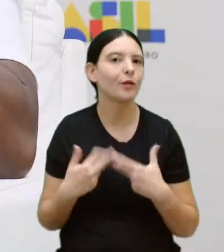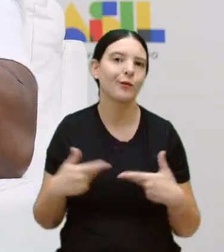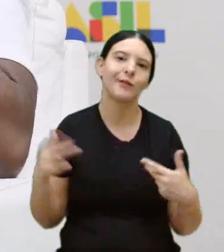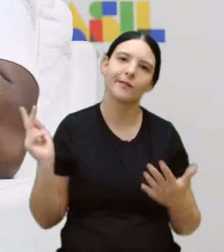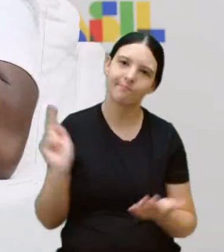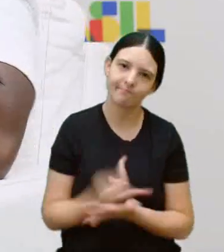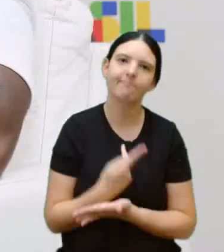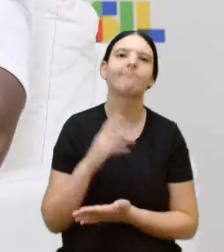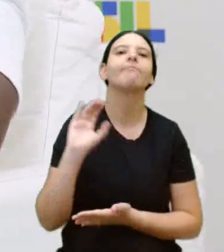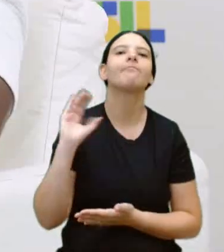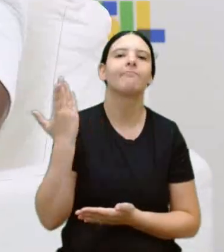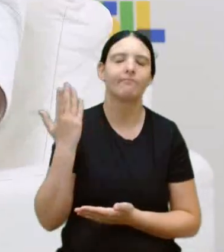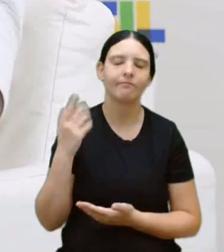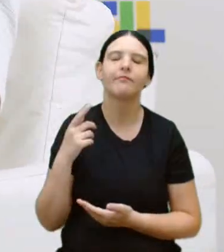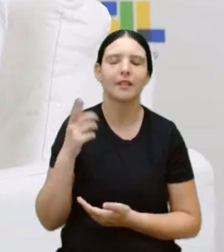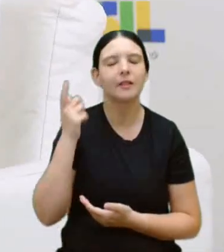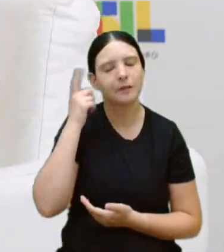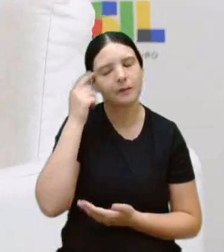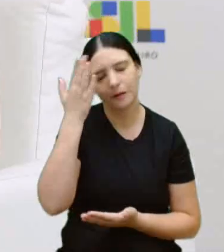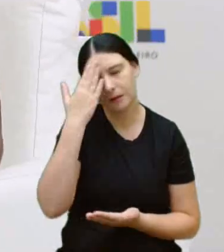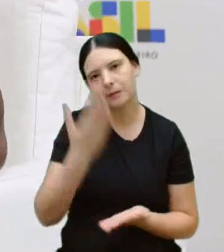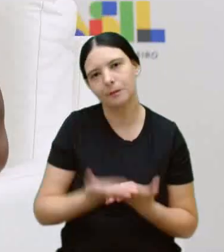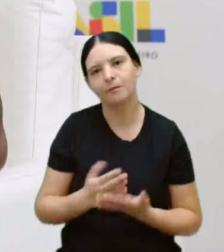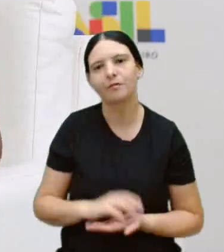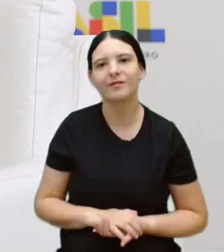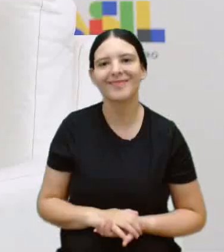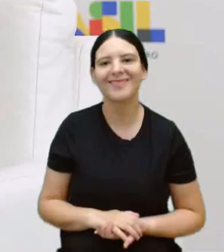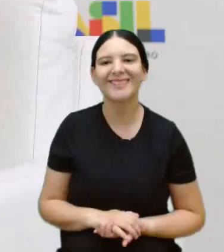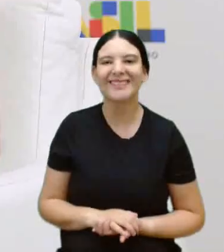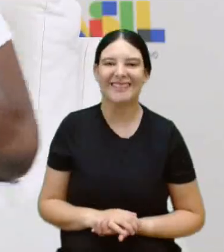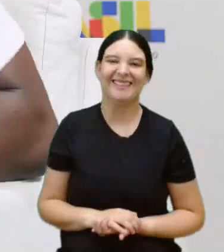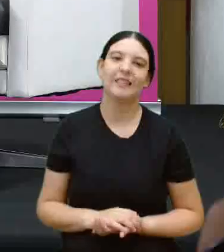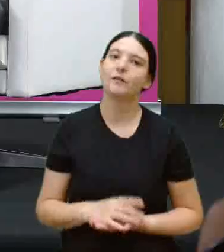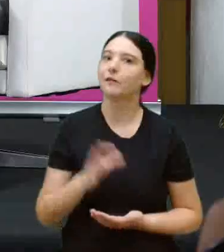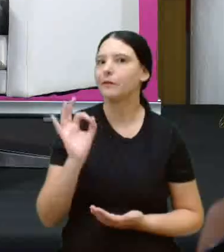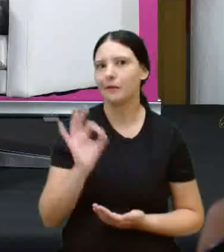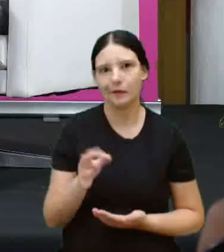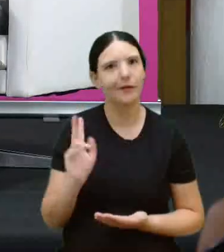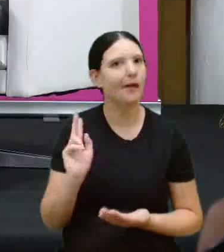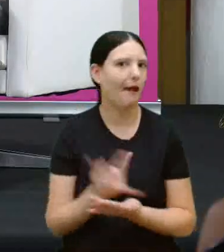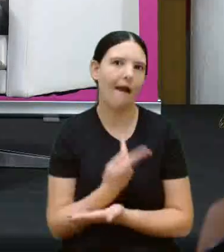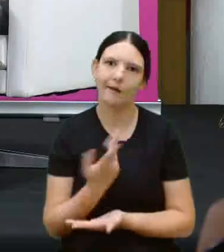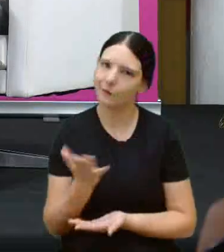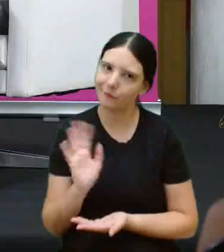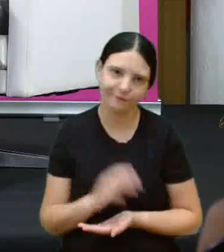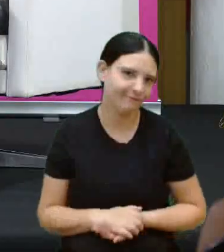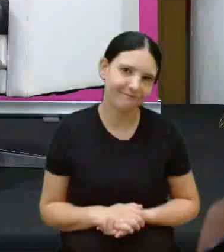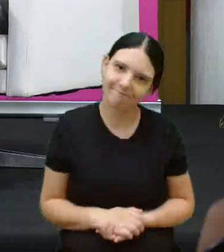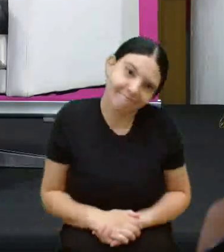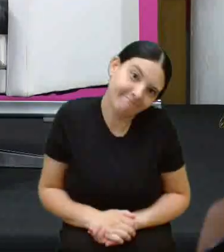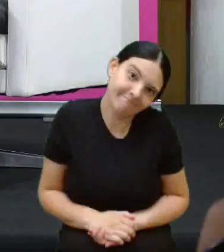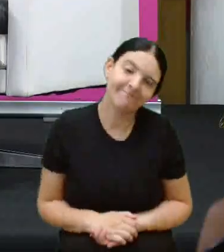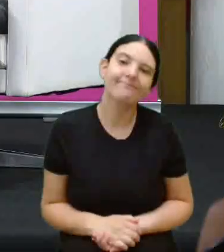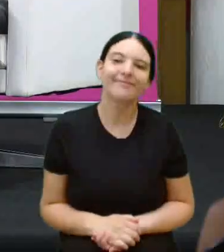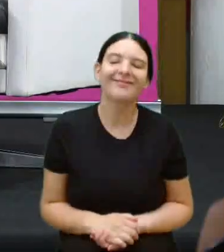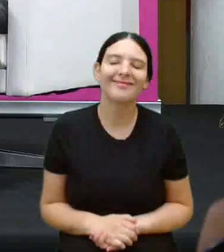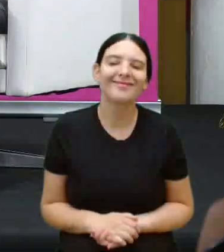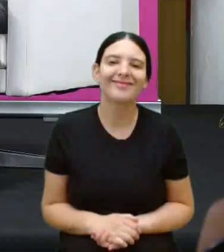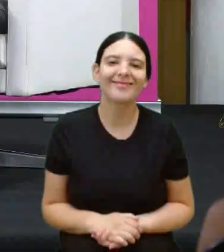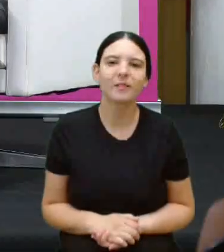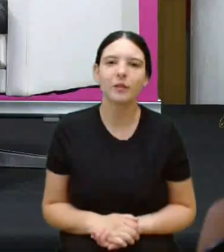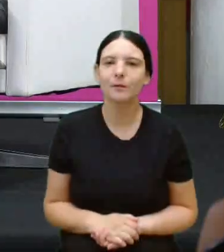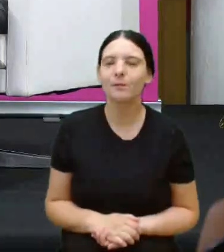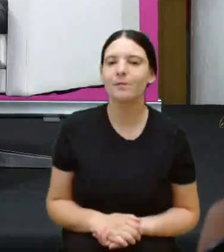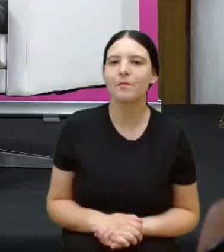eu tenho convicção. Algumas coisas tem que dar errado, tem, a gente faz, tá errado. Ele sorri e bebe água da taça. Ô, Renato, dentro